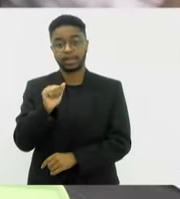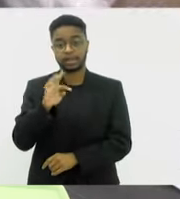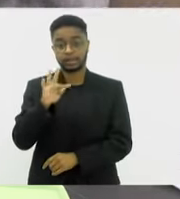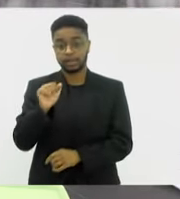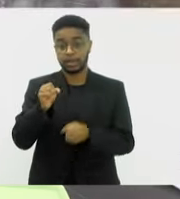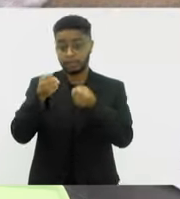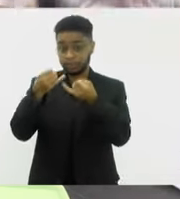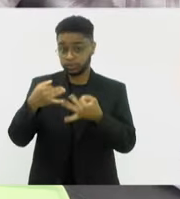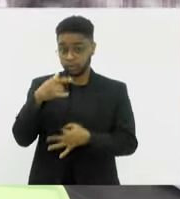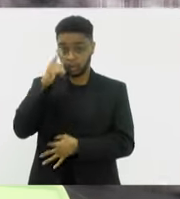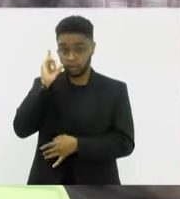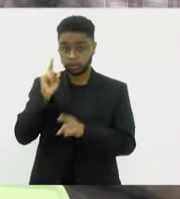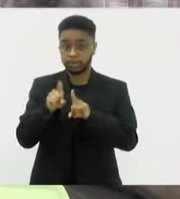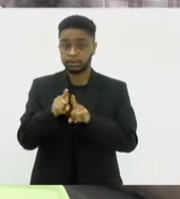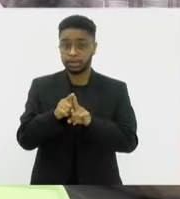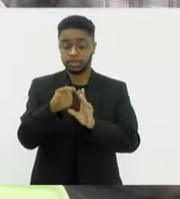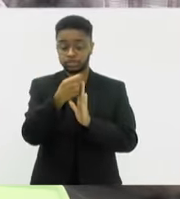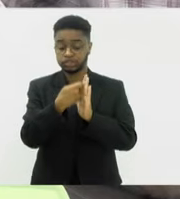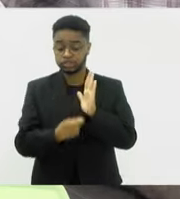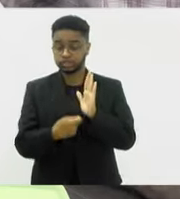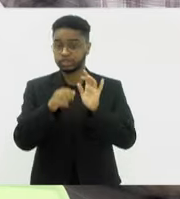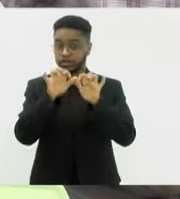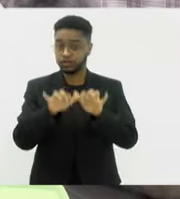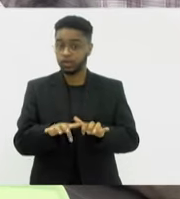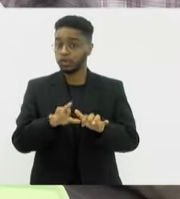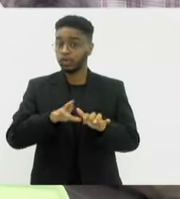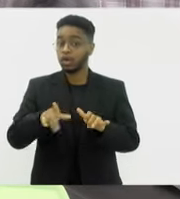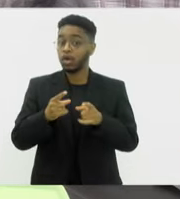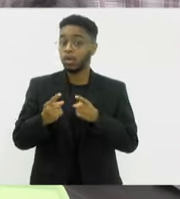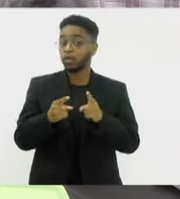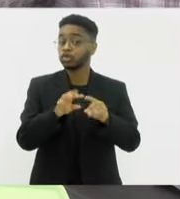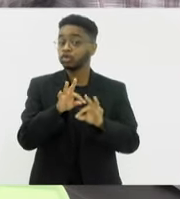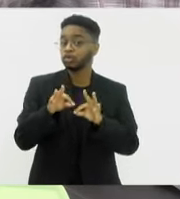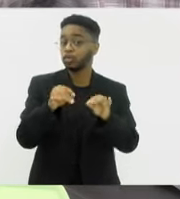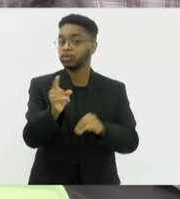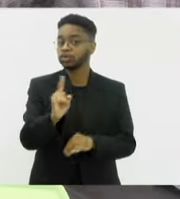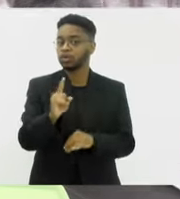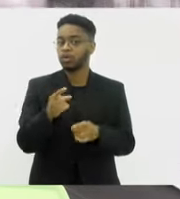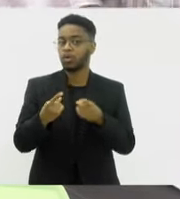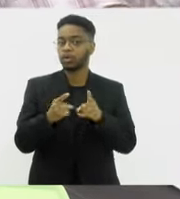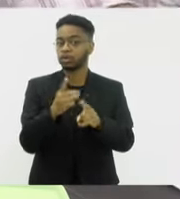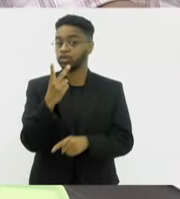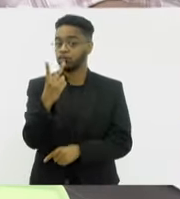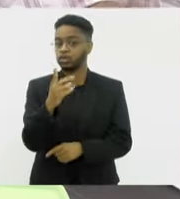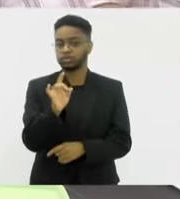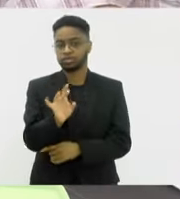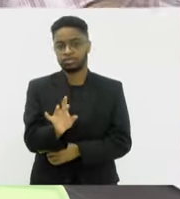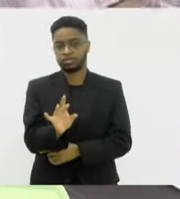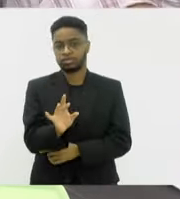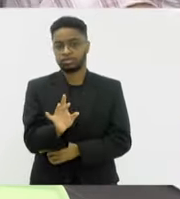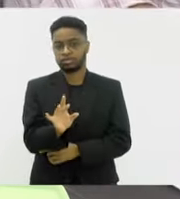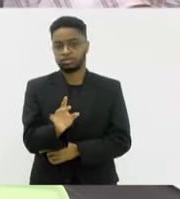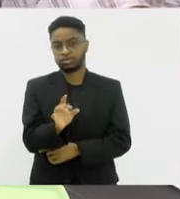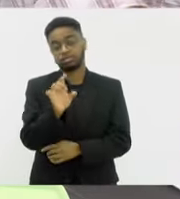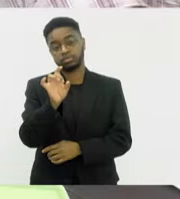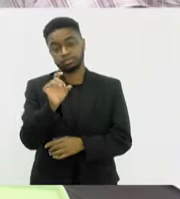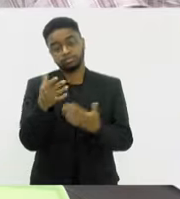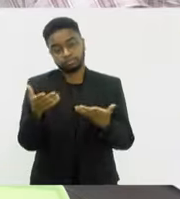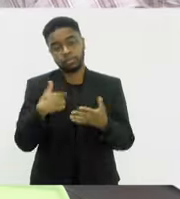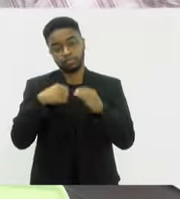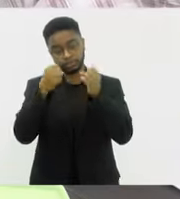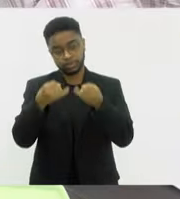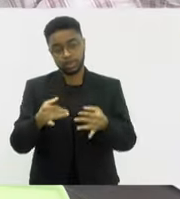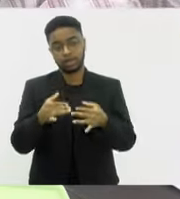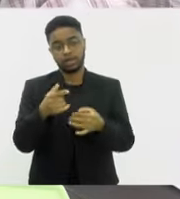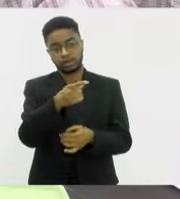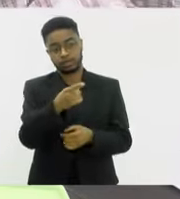por escrito, não é contrário a todas as emendas, é contrário a duas emendas. Só esse esclarecimento, devolvo a palavra